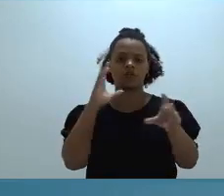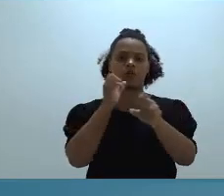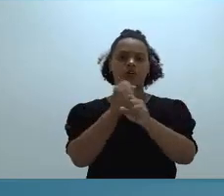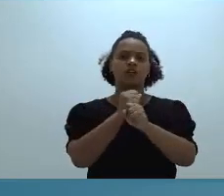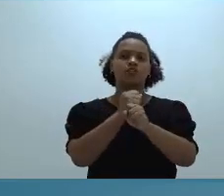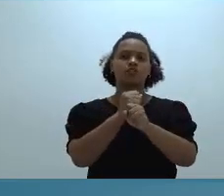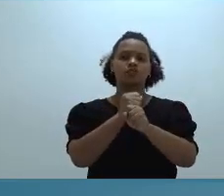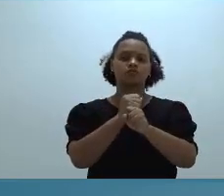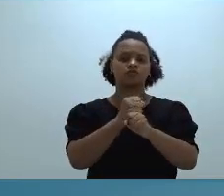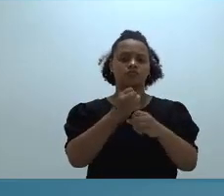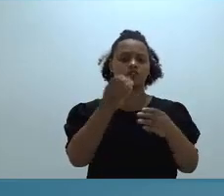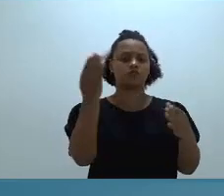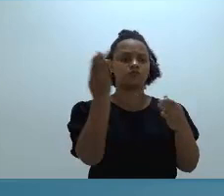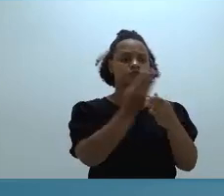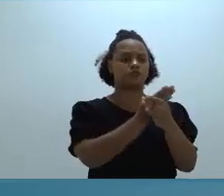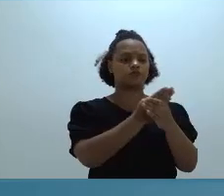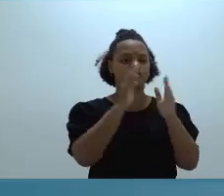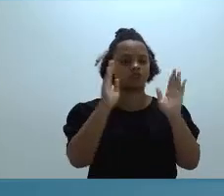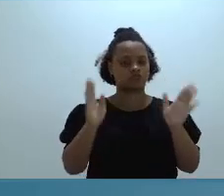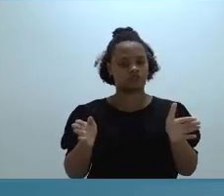dos referidos processos.